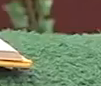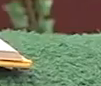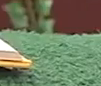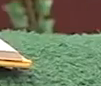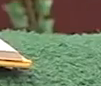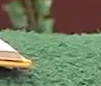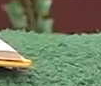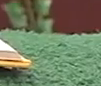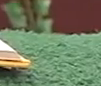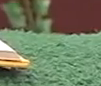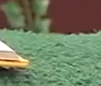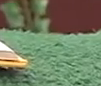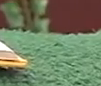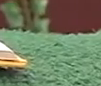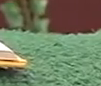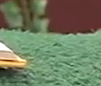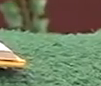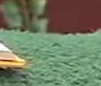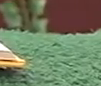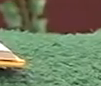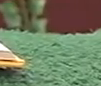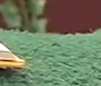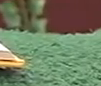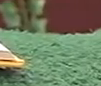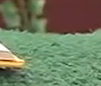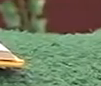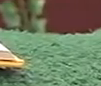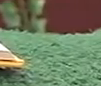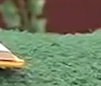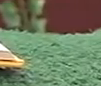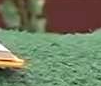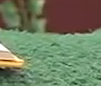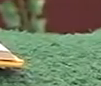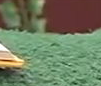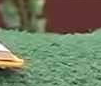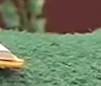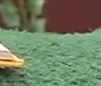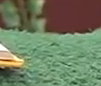Como fonte de cultura ou melhor poesia